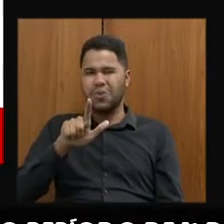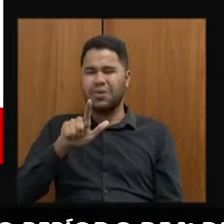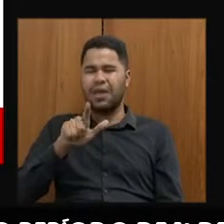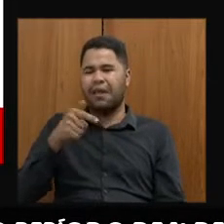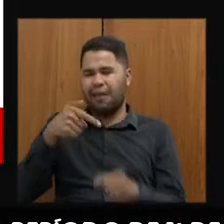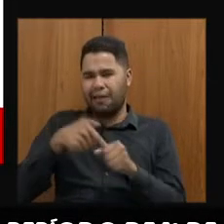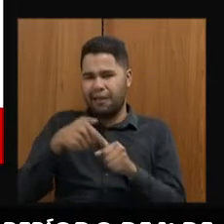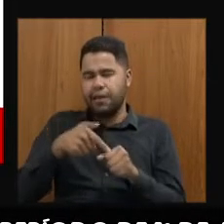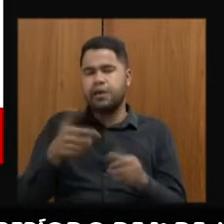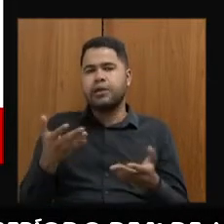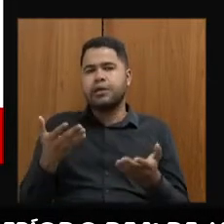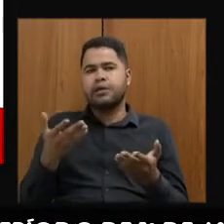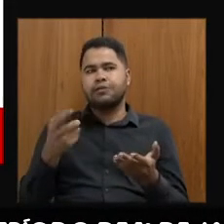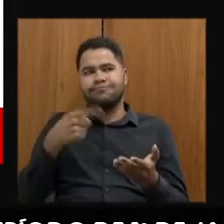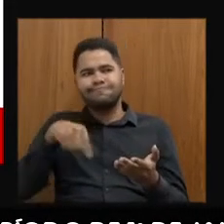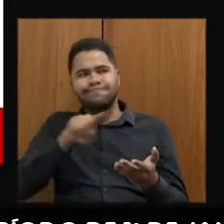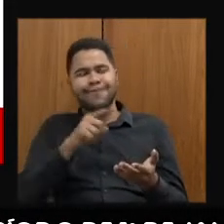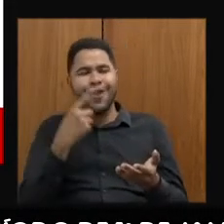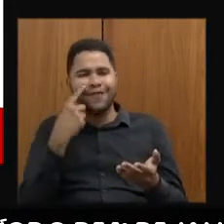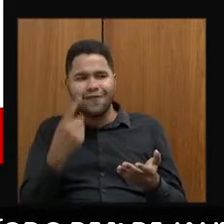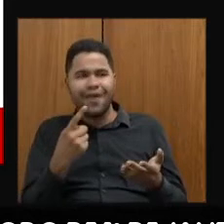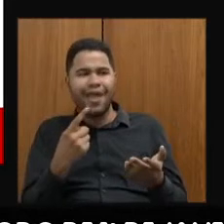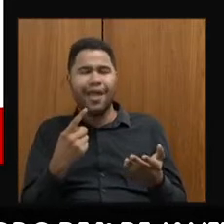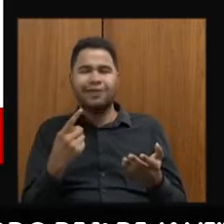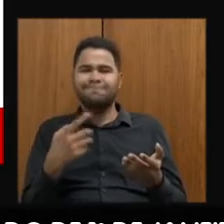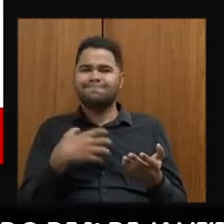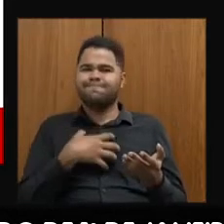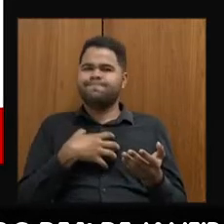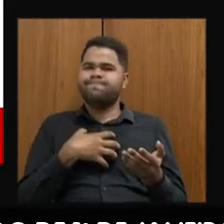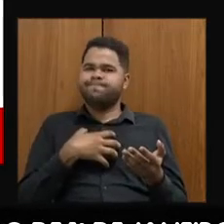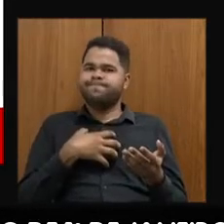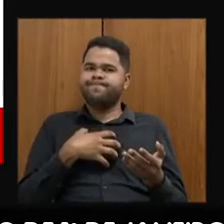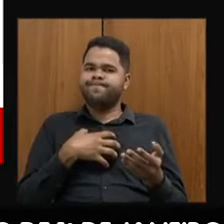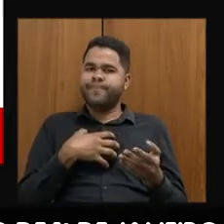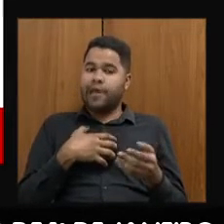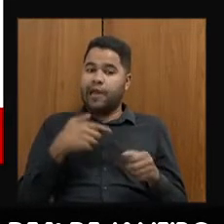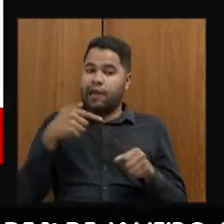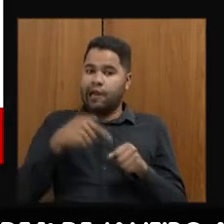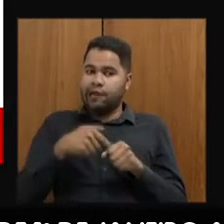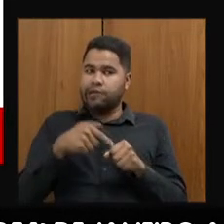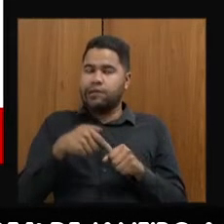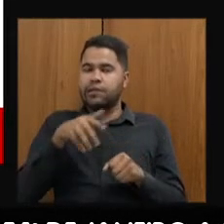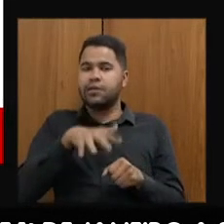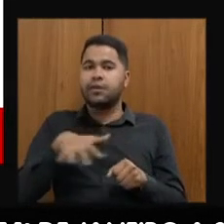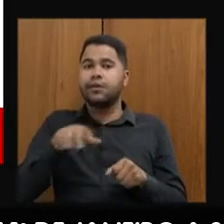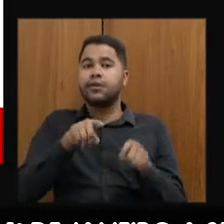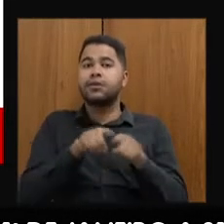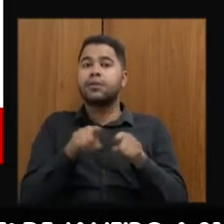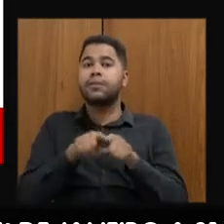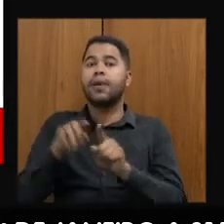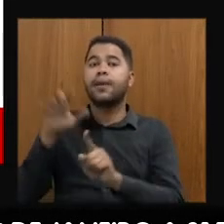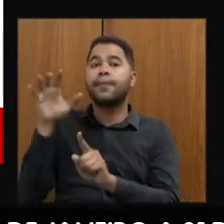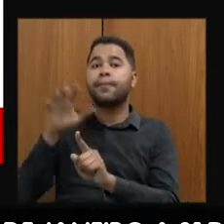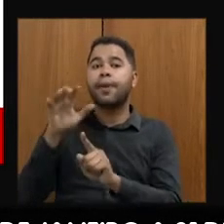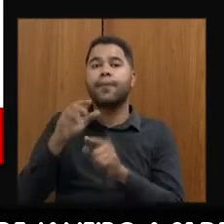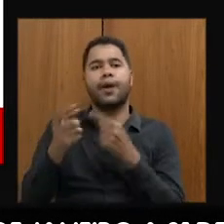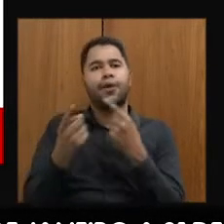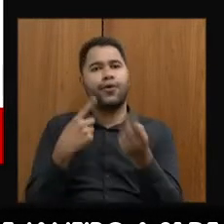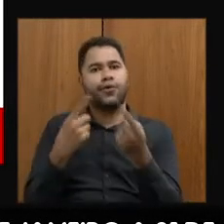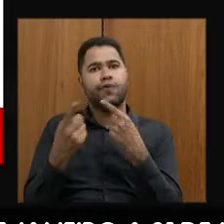sofre no na veio a questão da gasolina é isso impacta também o setor rodoviário